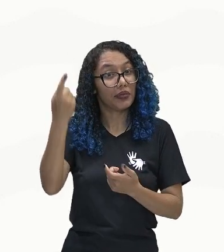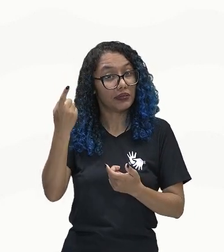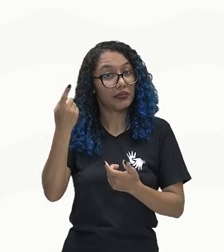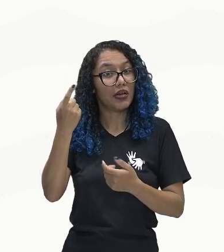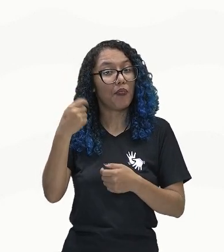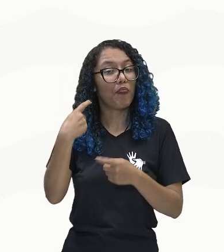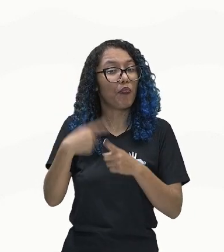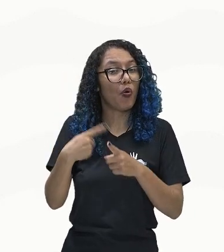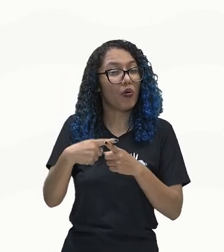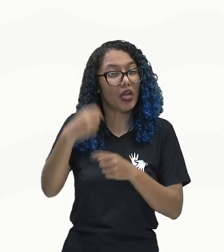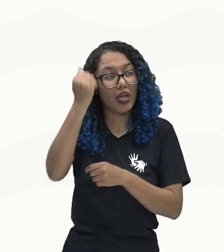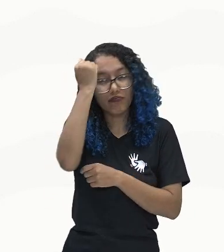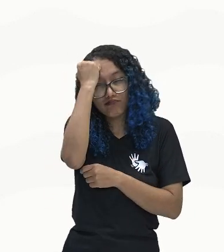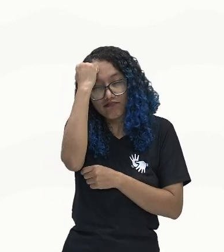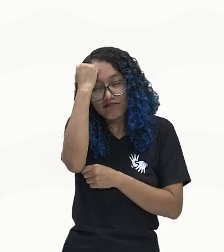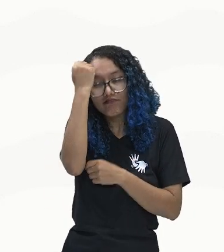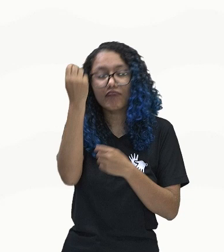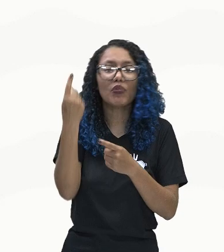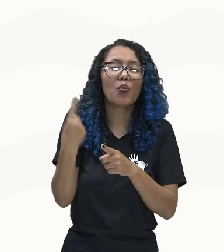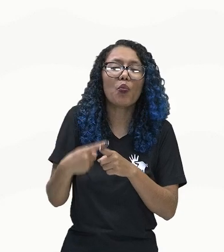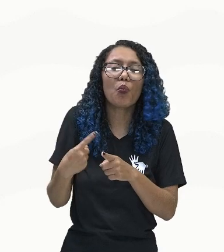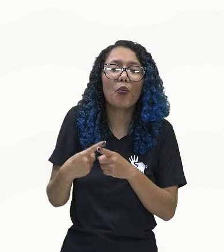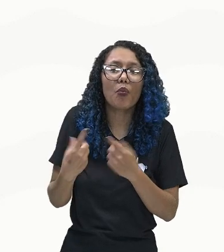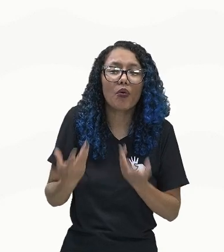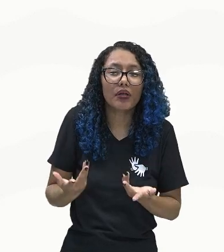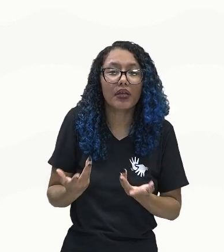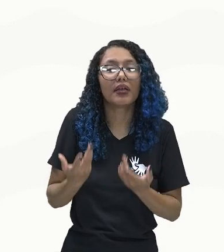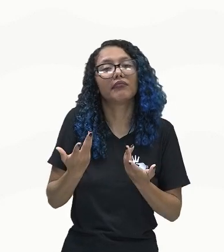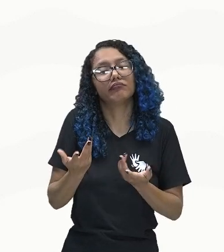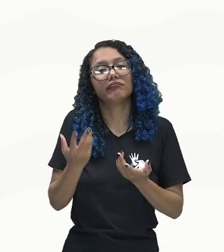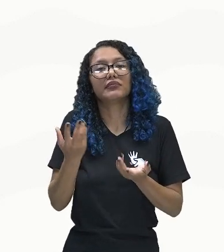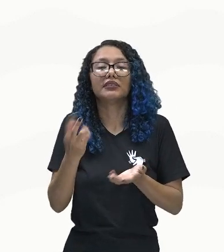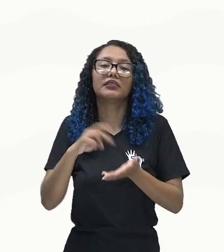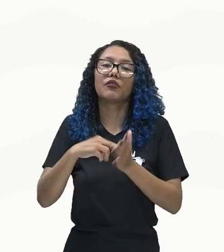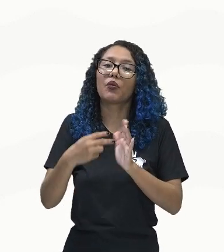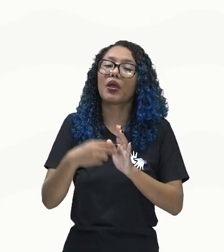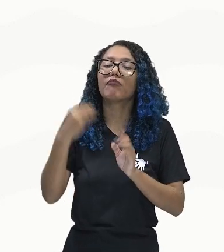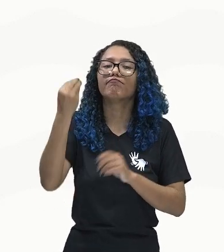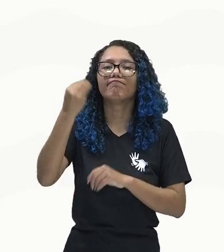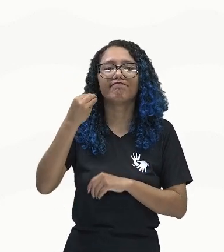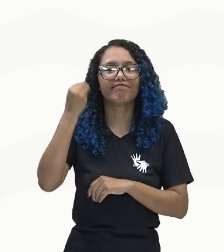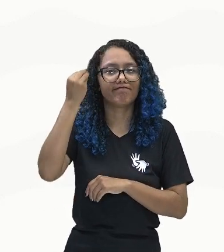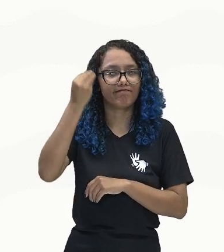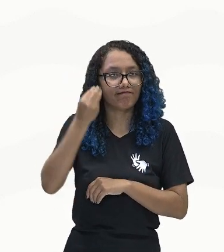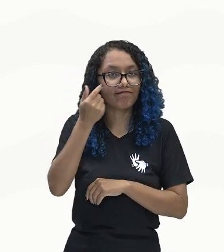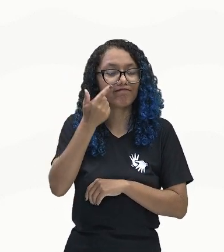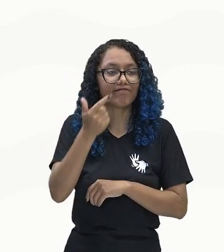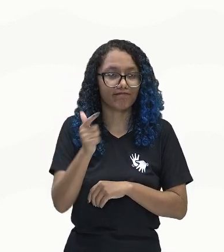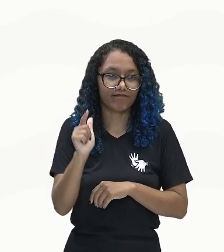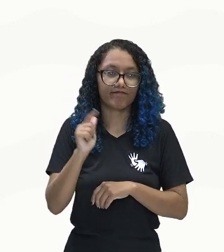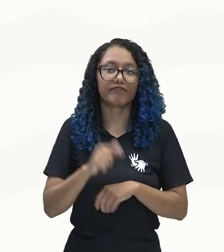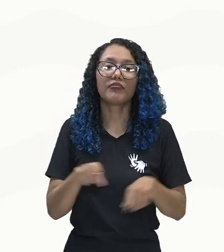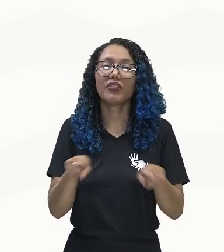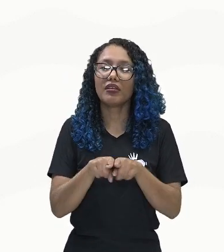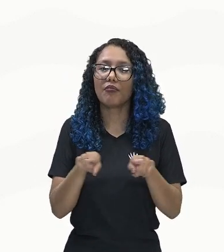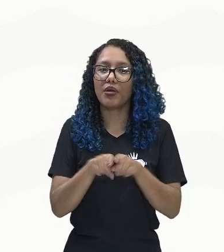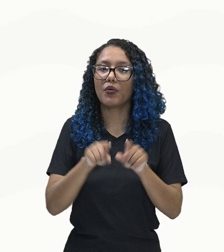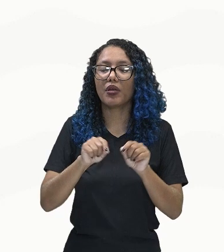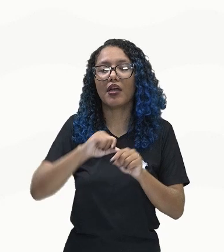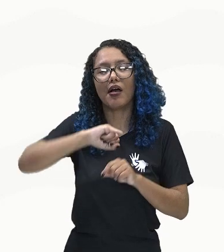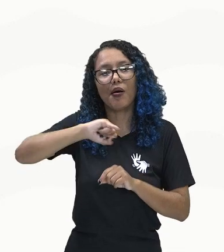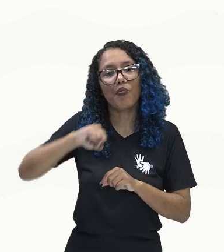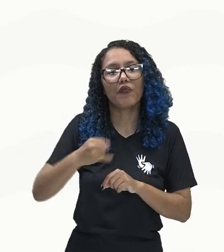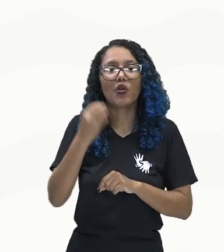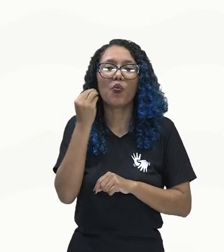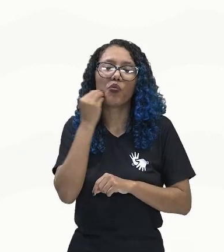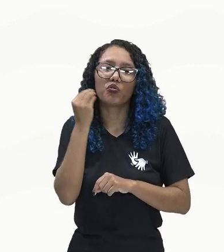arrependimento. Afinal, ele é mais uma experiência. Correr atrás de oportunidades. Então,